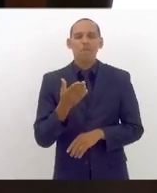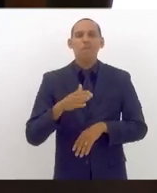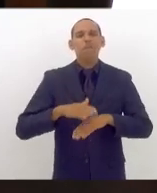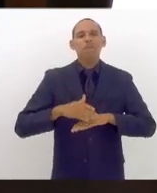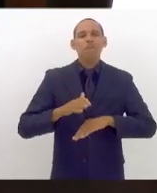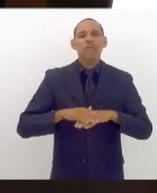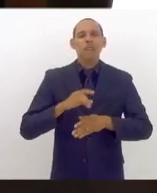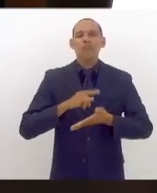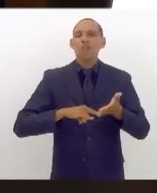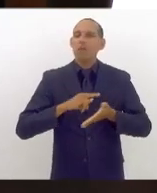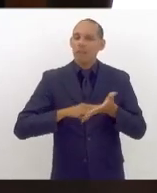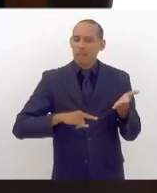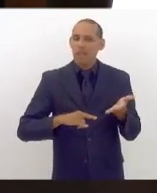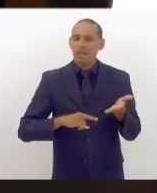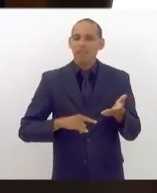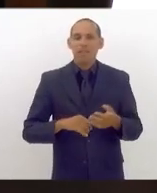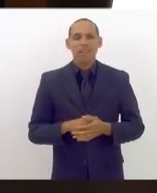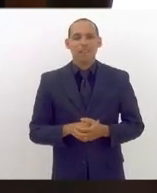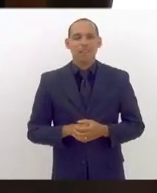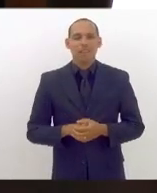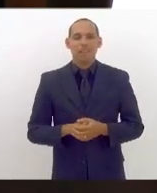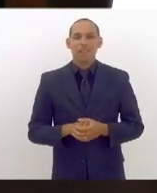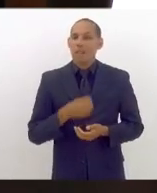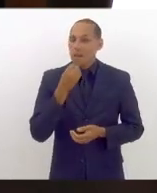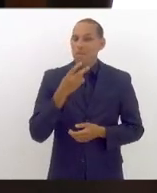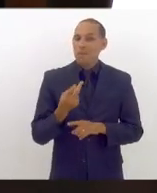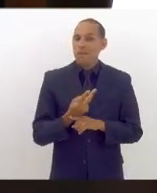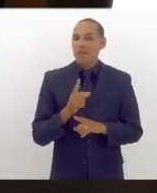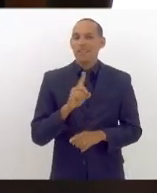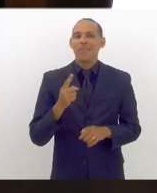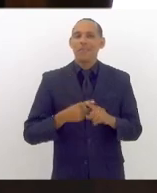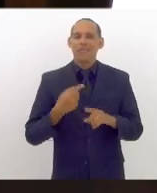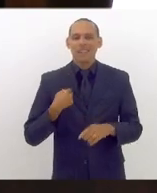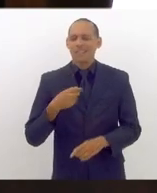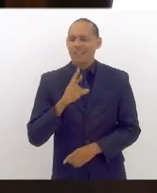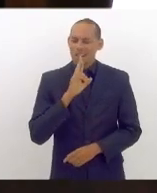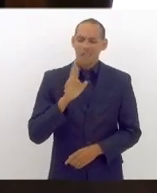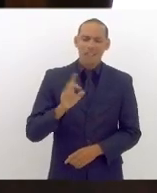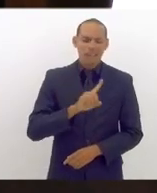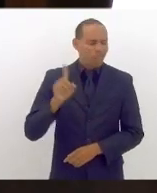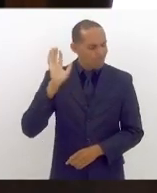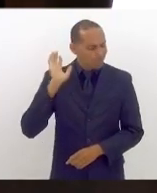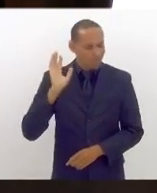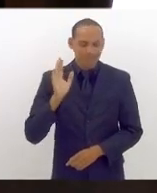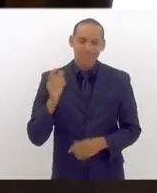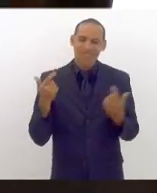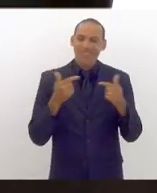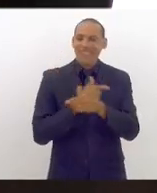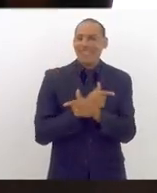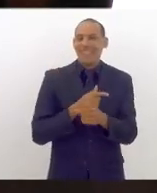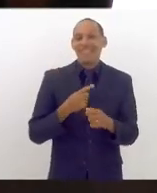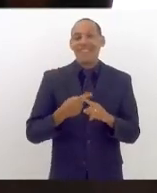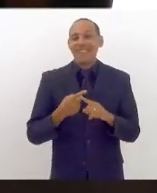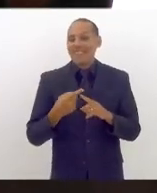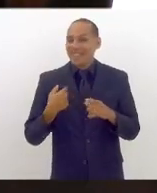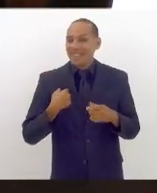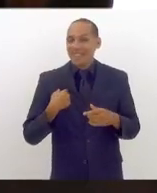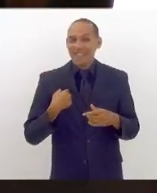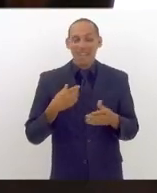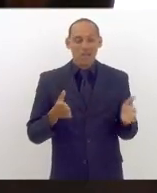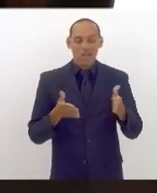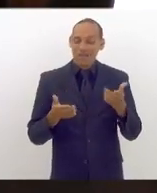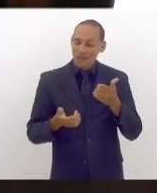documentário e etc e ainda bem que ele não me procurou porque eu ia dizer não que eu tava no outro